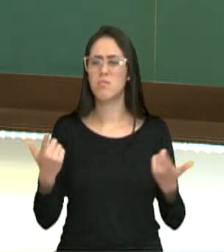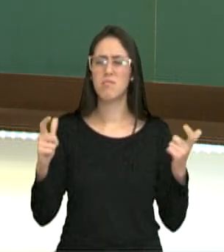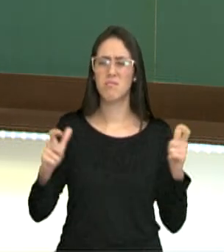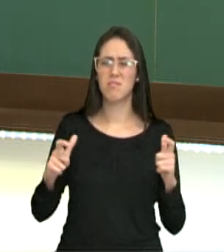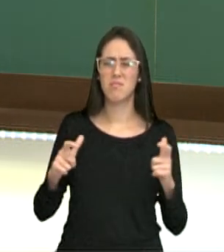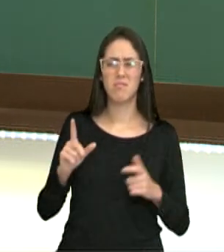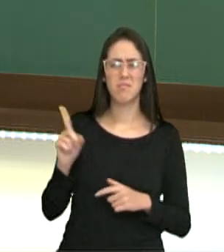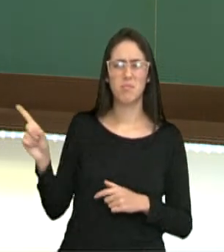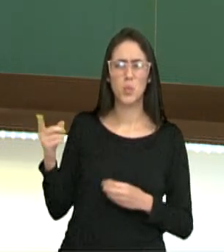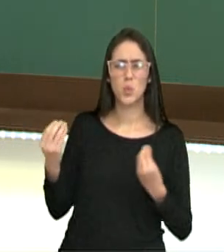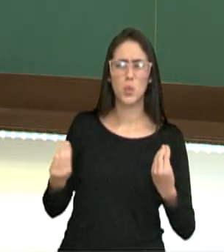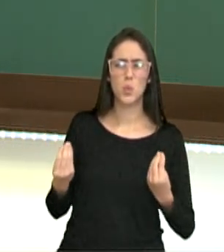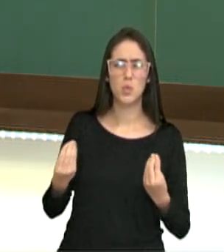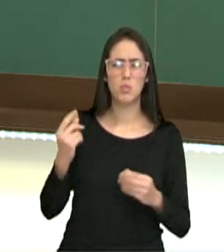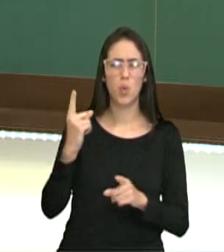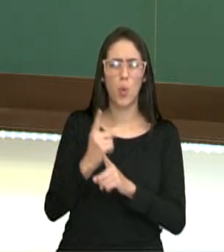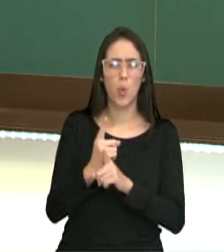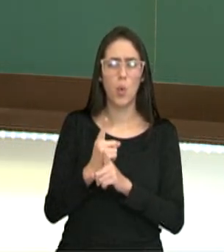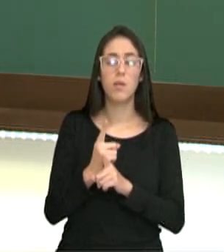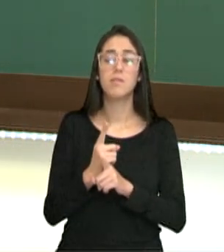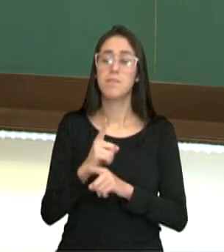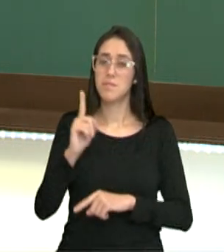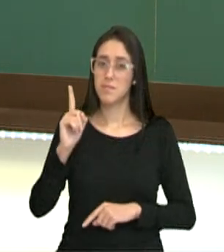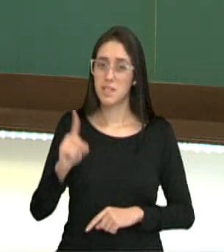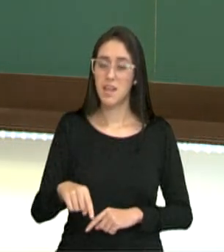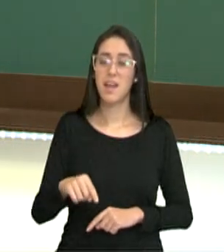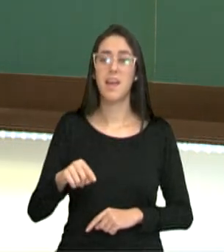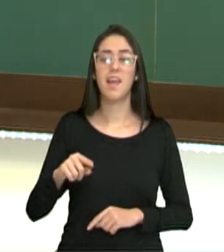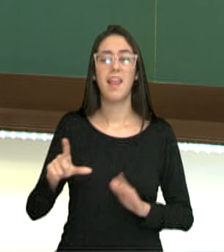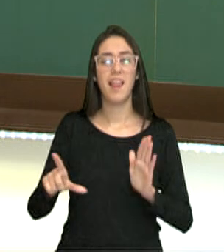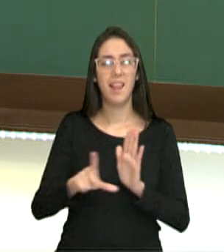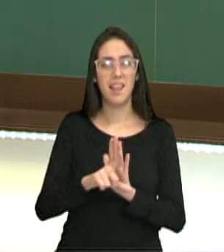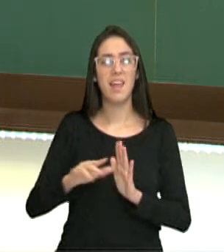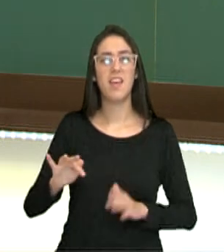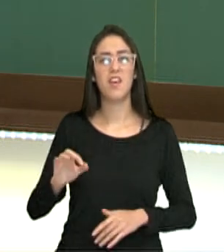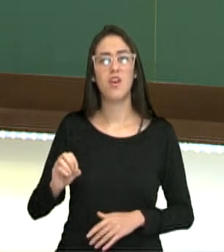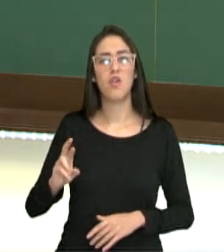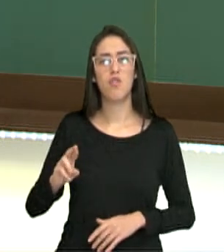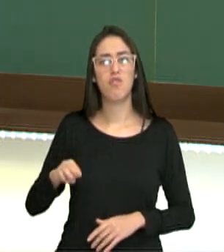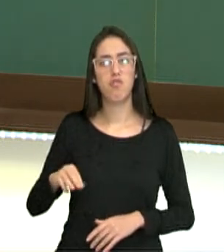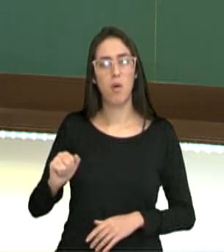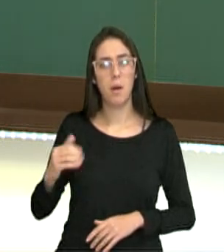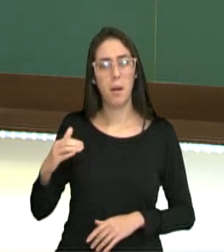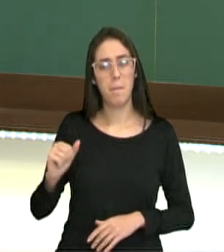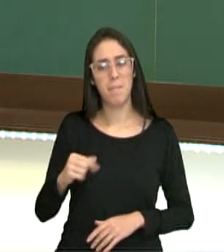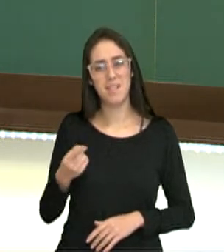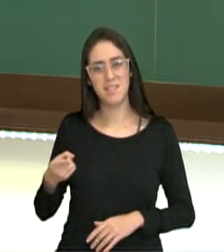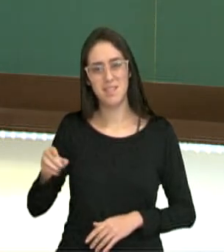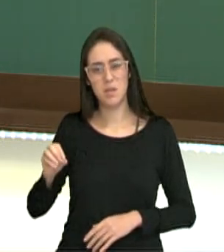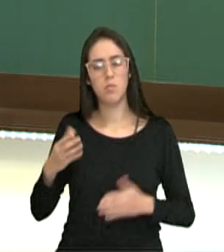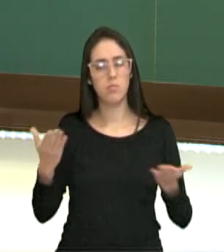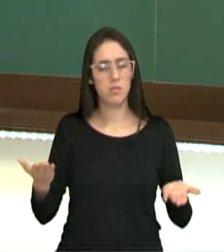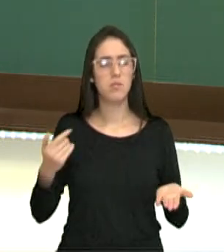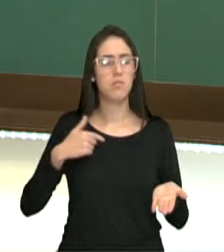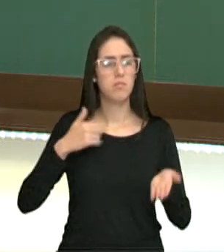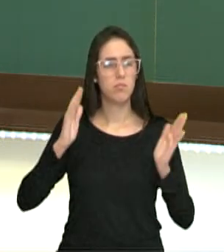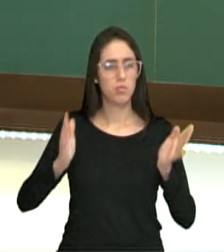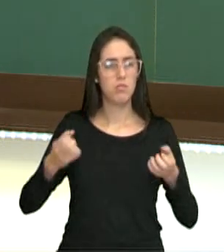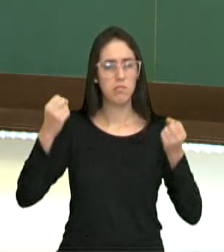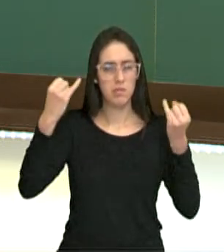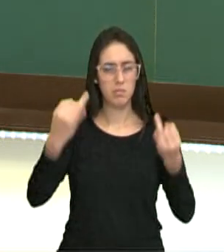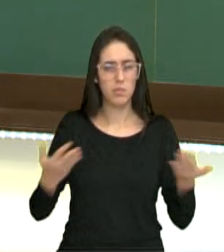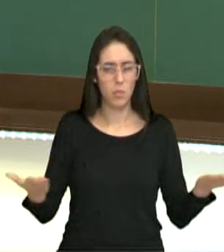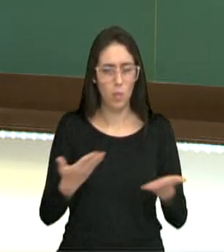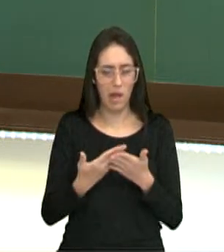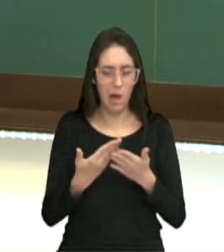esses resultados? Através da minha lei de formação. Então, diante do que nós vimos em toda a